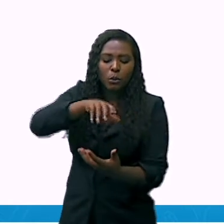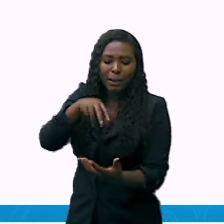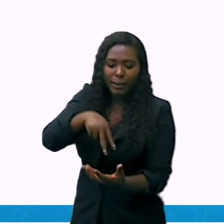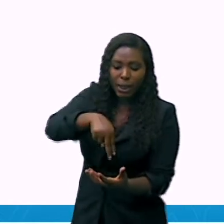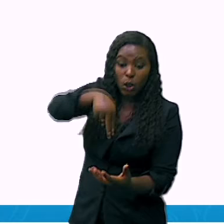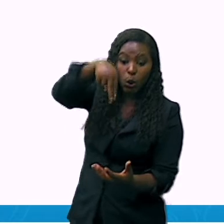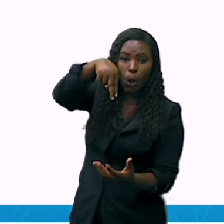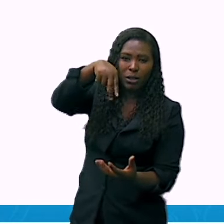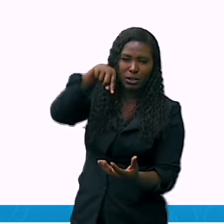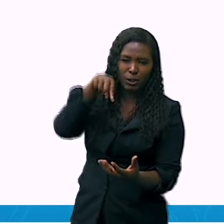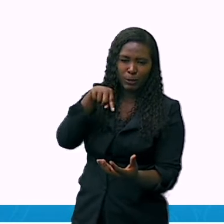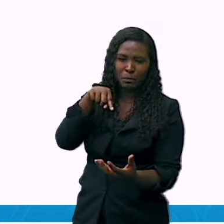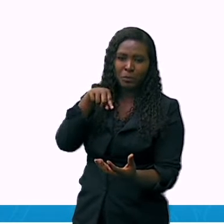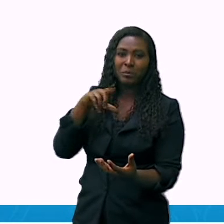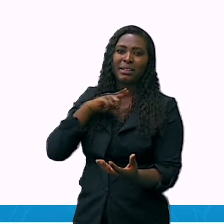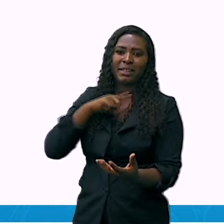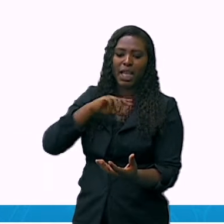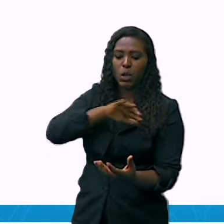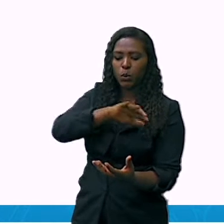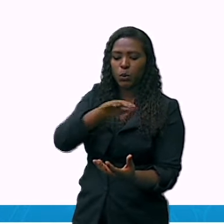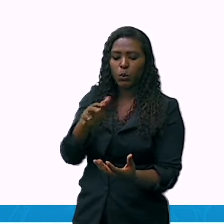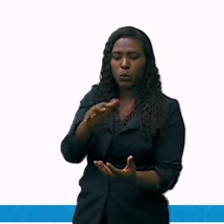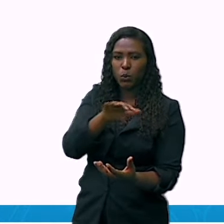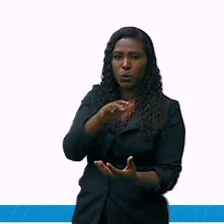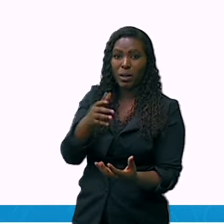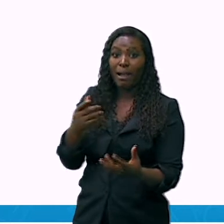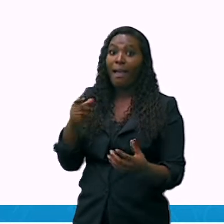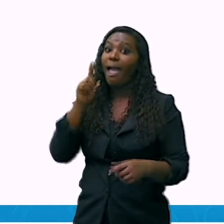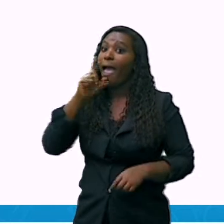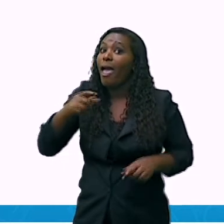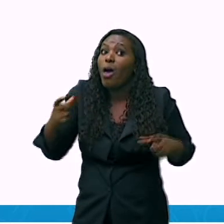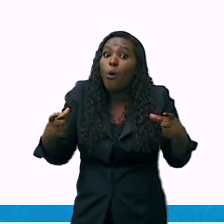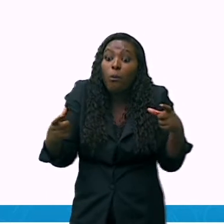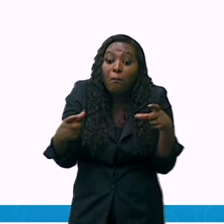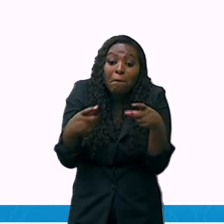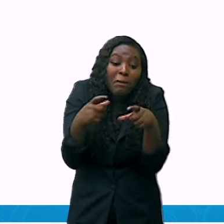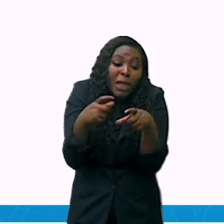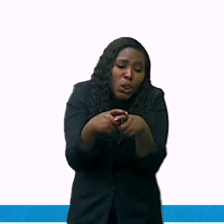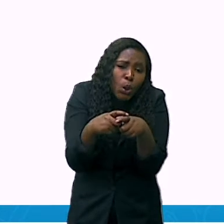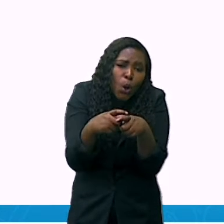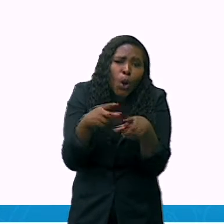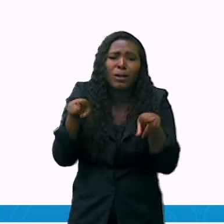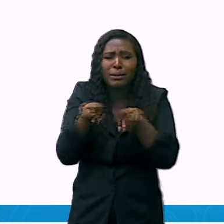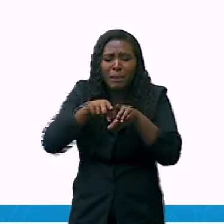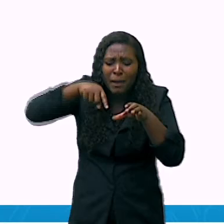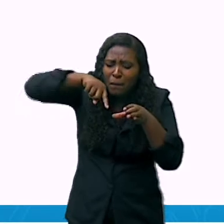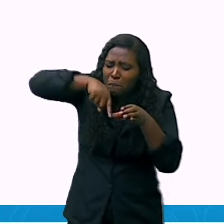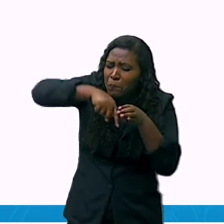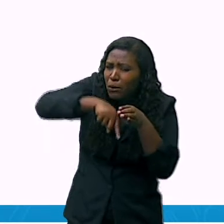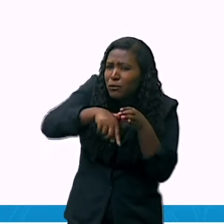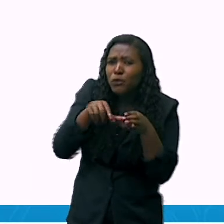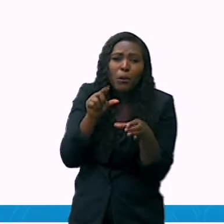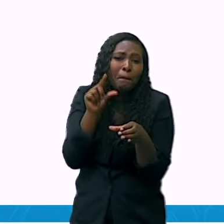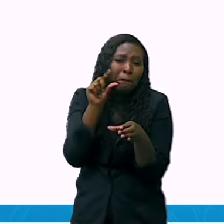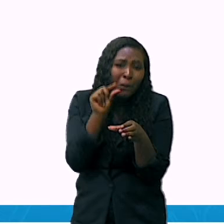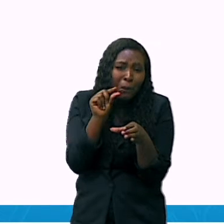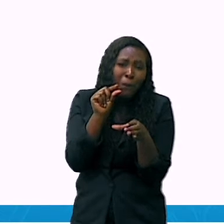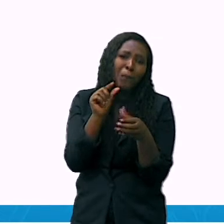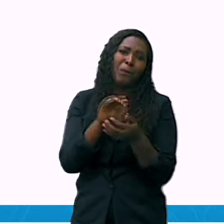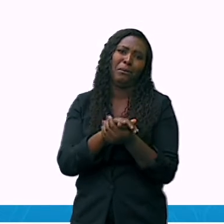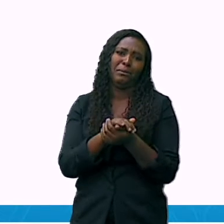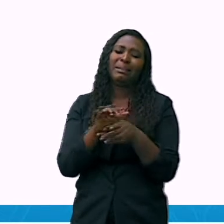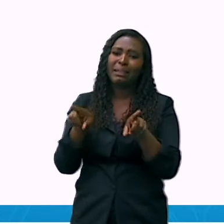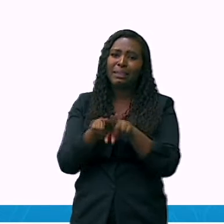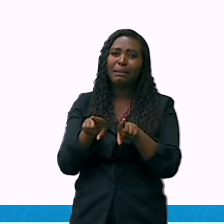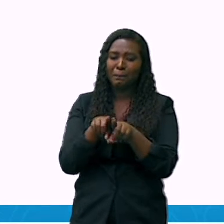planeta. É considerado o menor e mais raso dos oceanos. Parte de suas